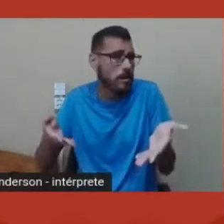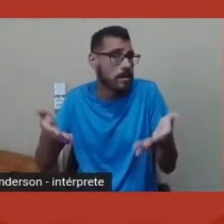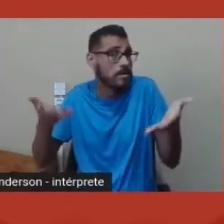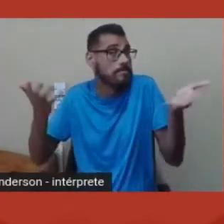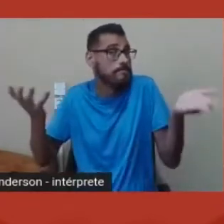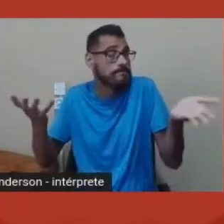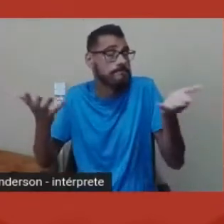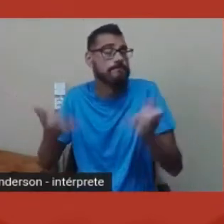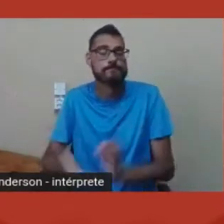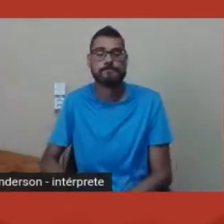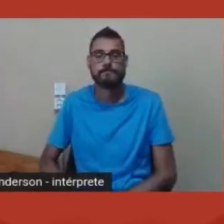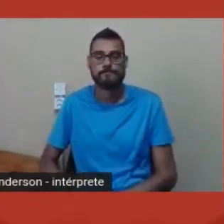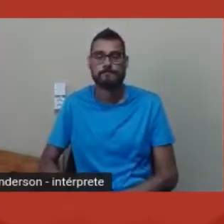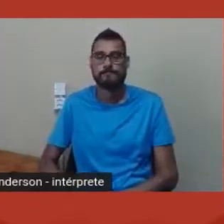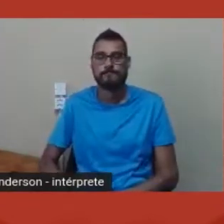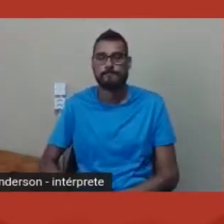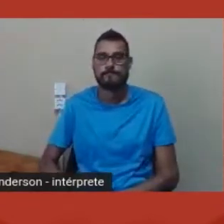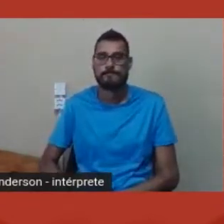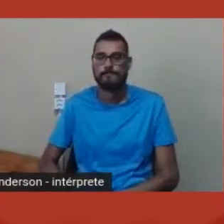Ok.